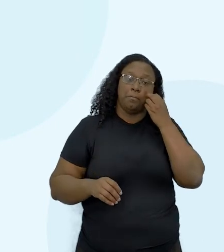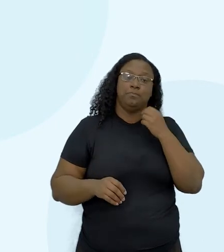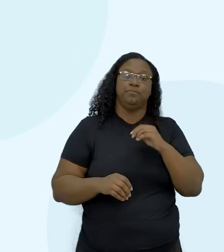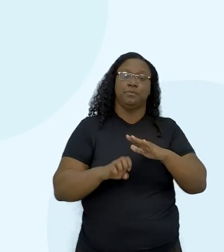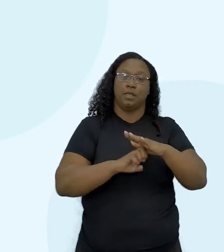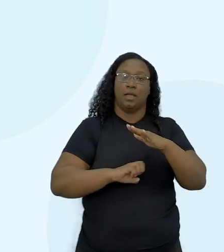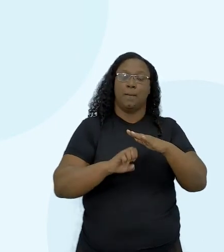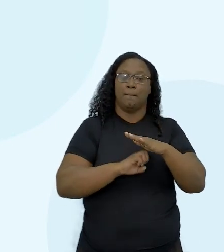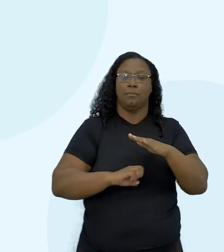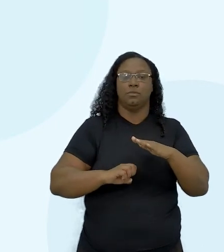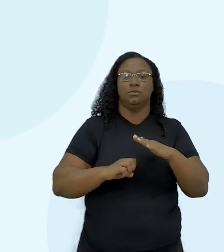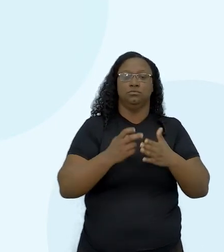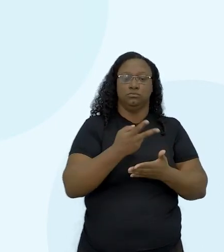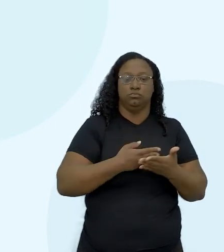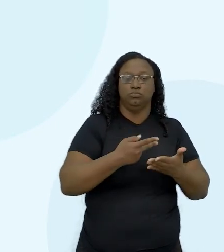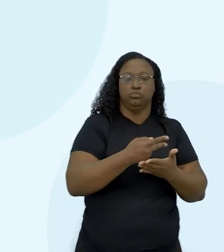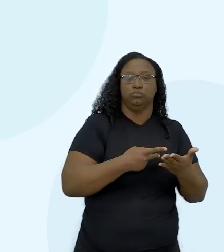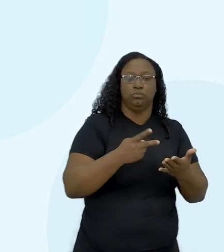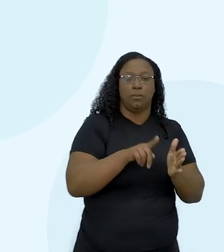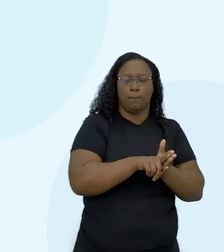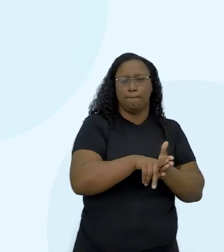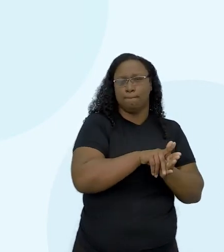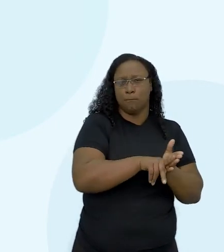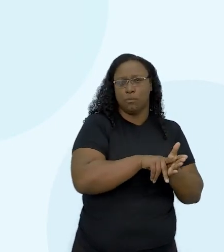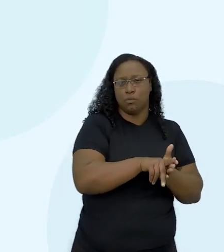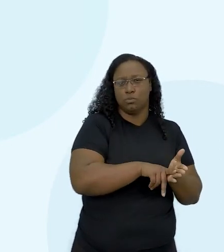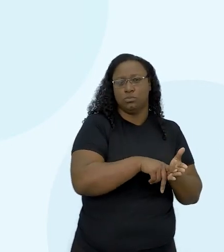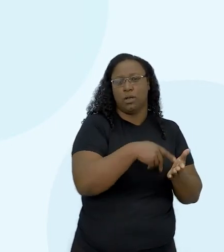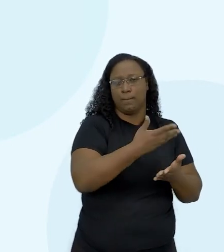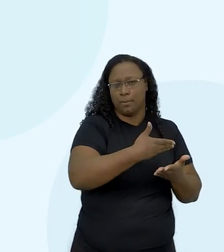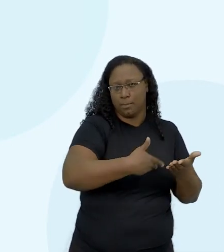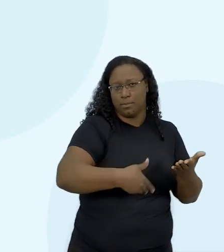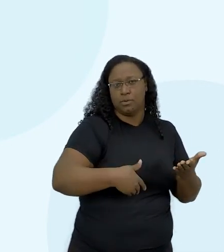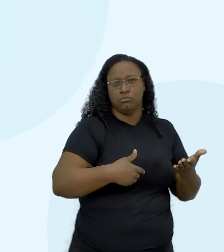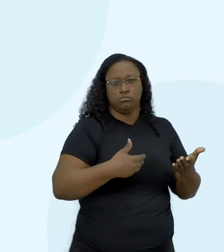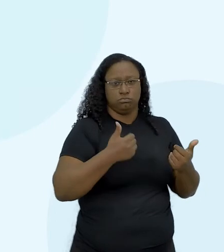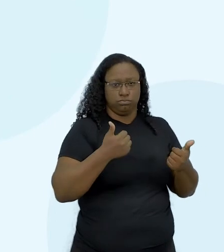outro site que vocês podem consultar, e tem